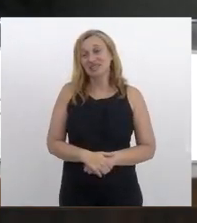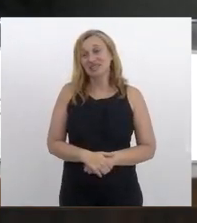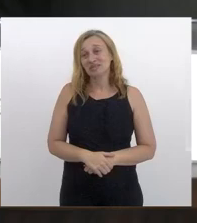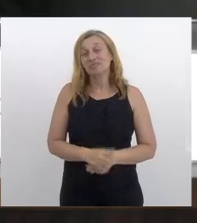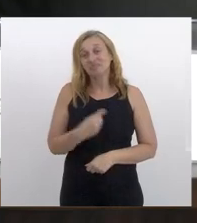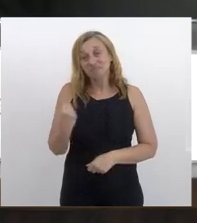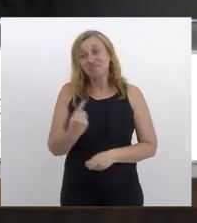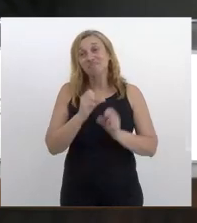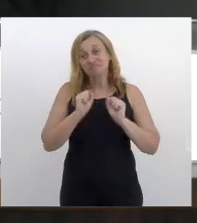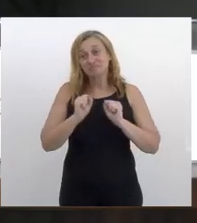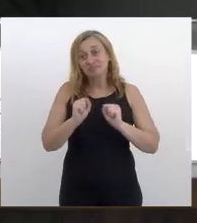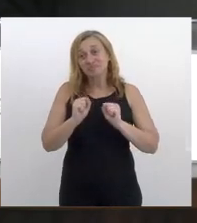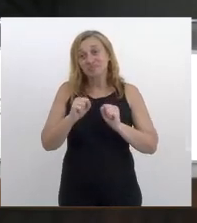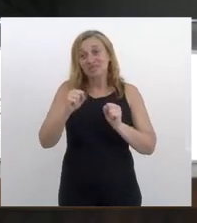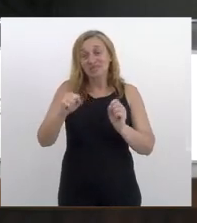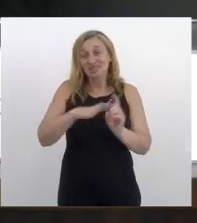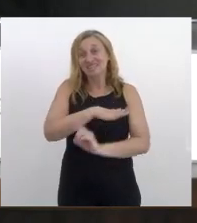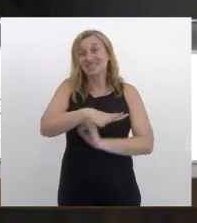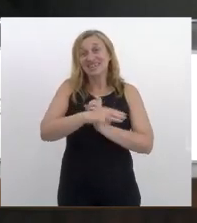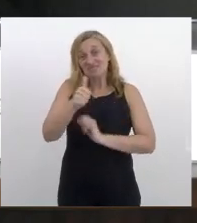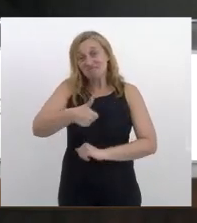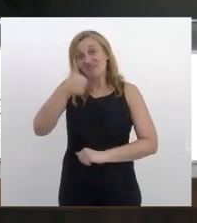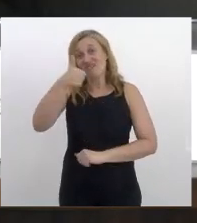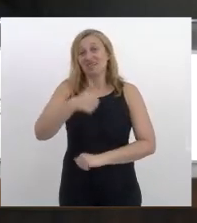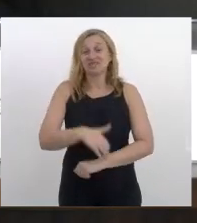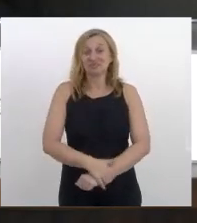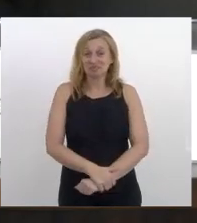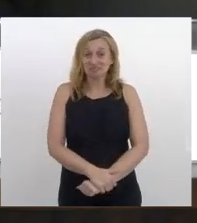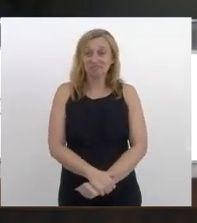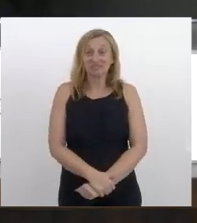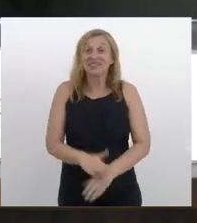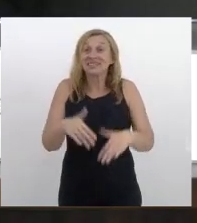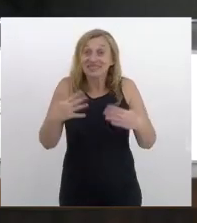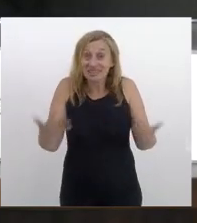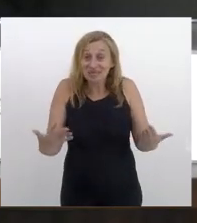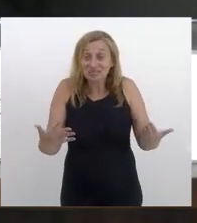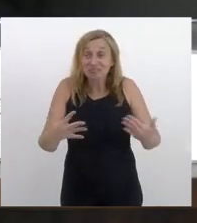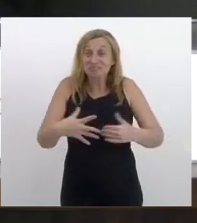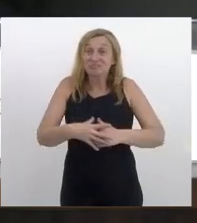para que a gente possa ter uma sociedade melhor. Então,